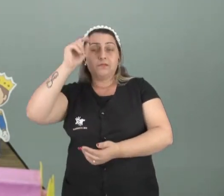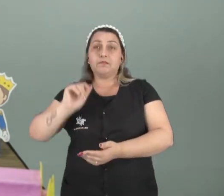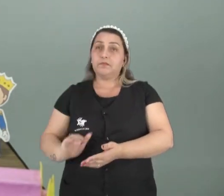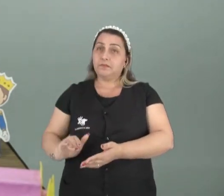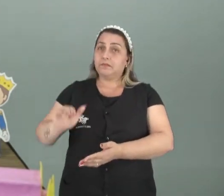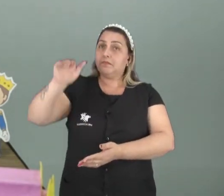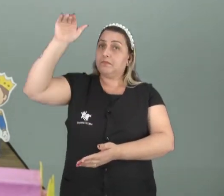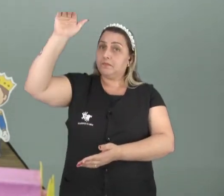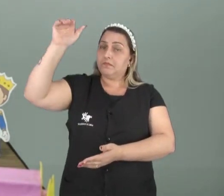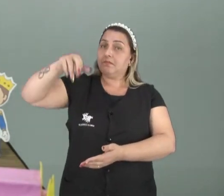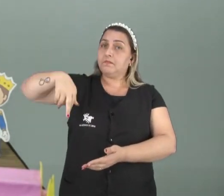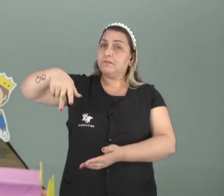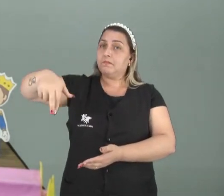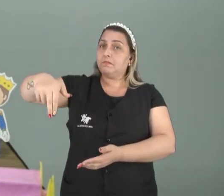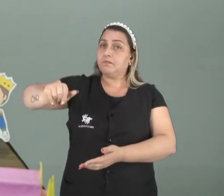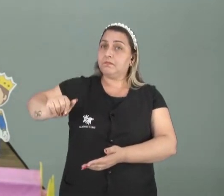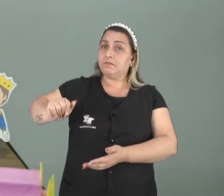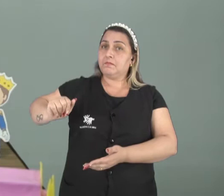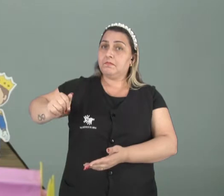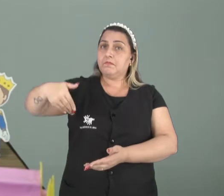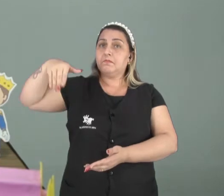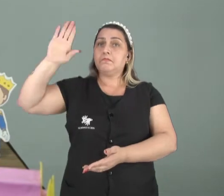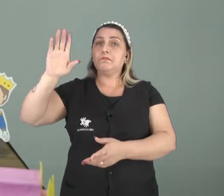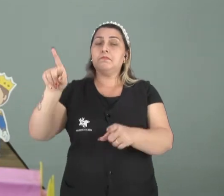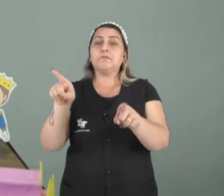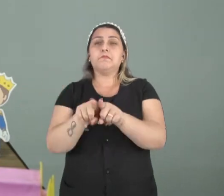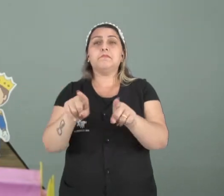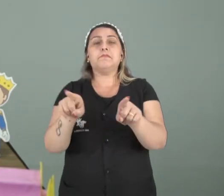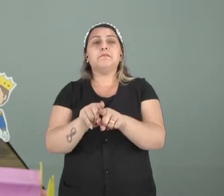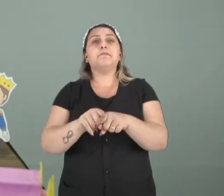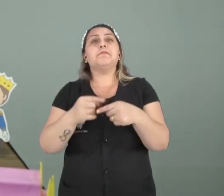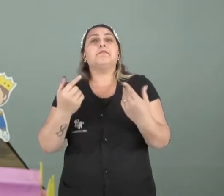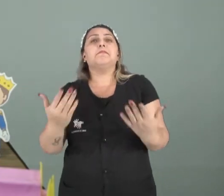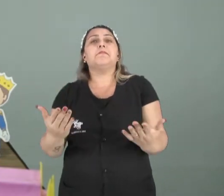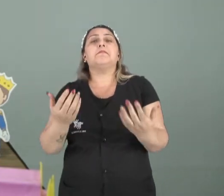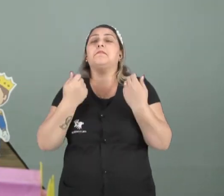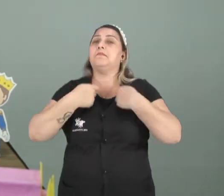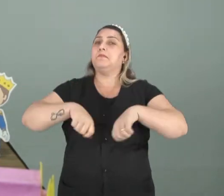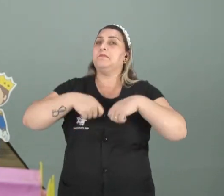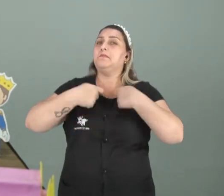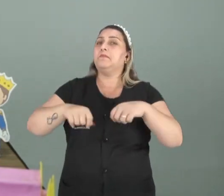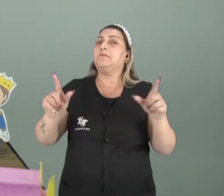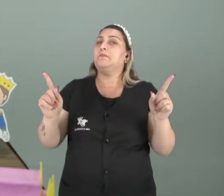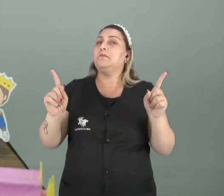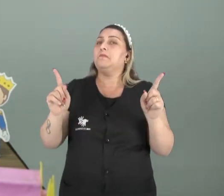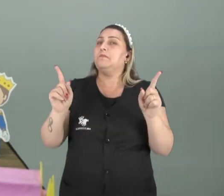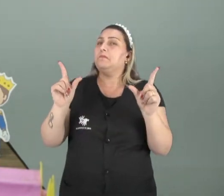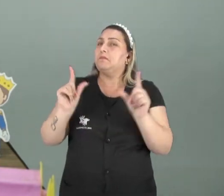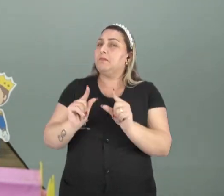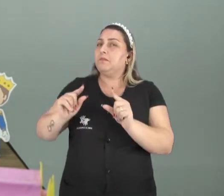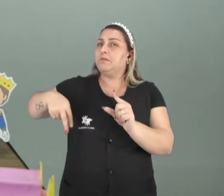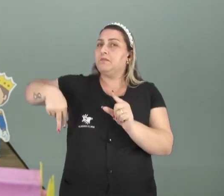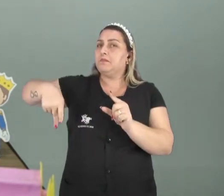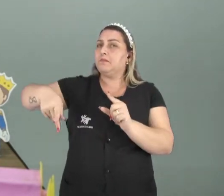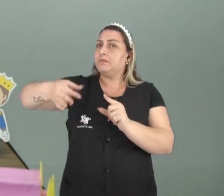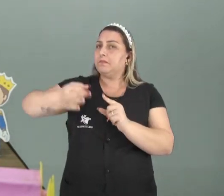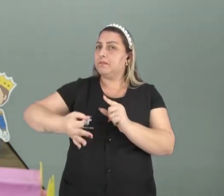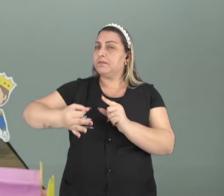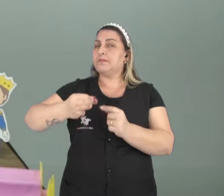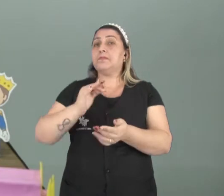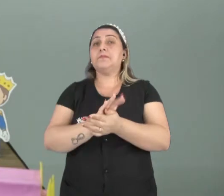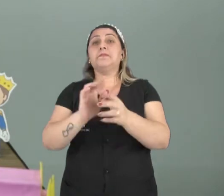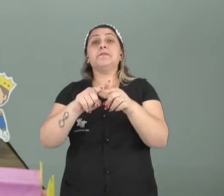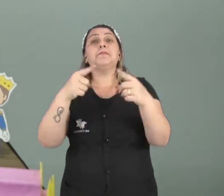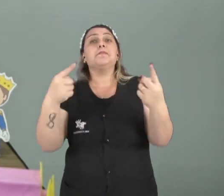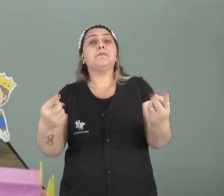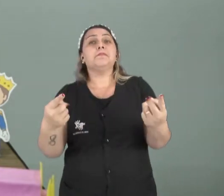maior, vai dar passos maiores. Automaticamente, vão ser necessários poucos passos, certo?